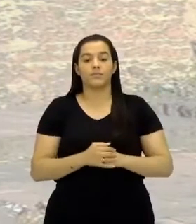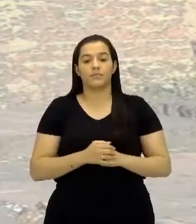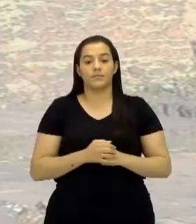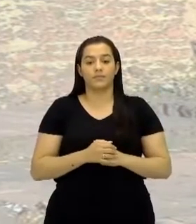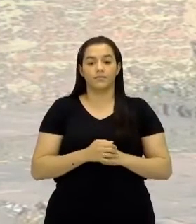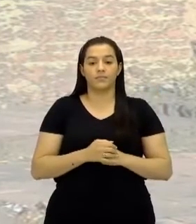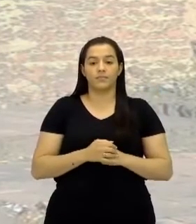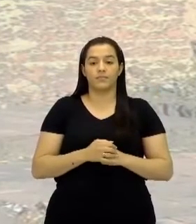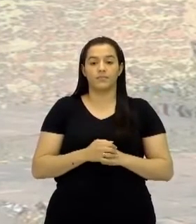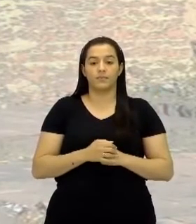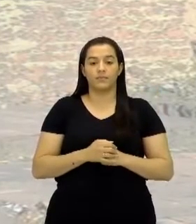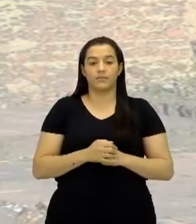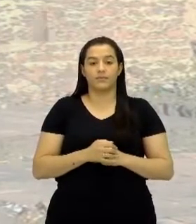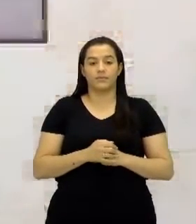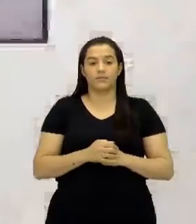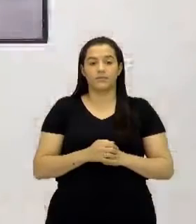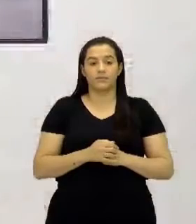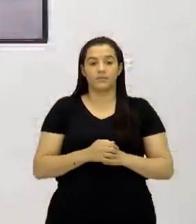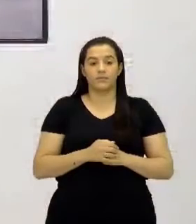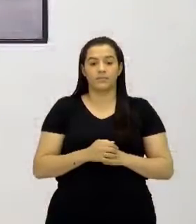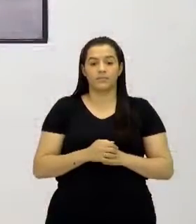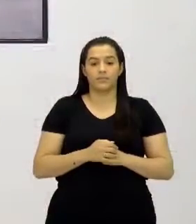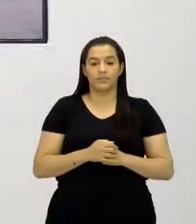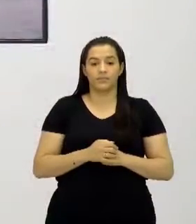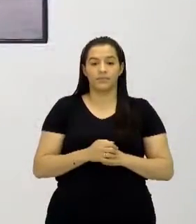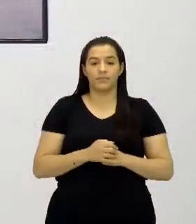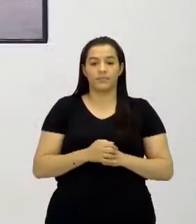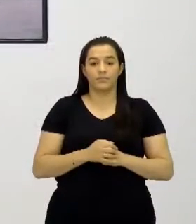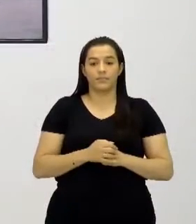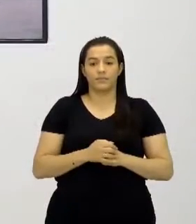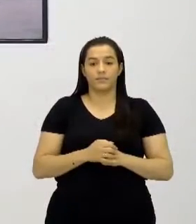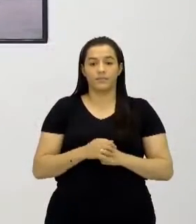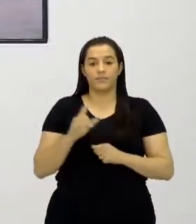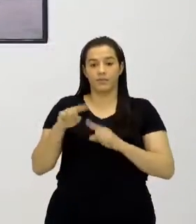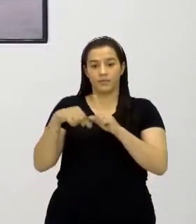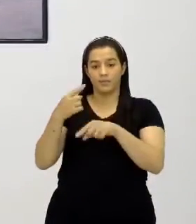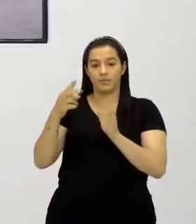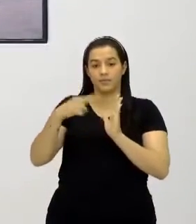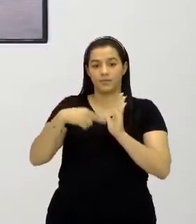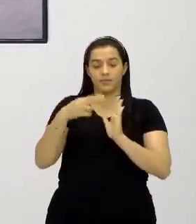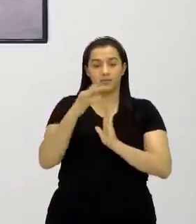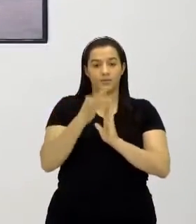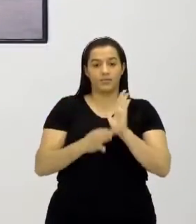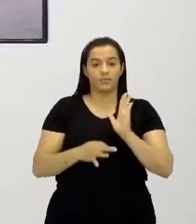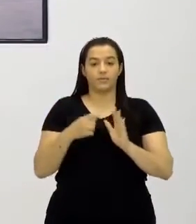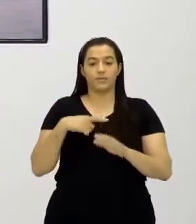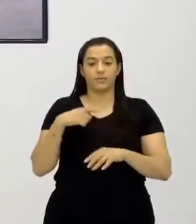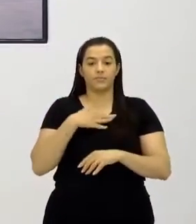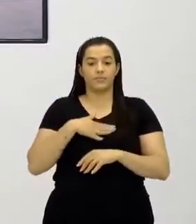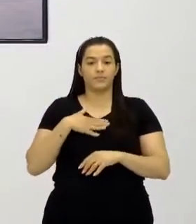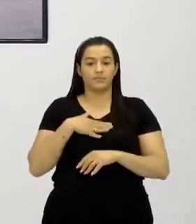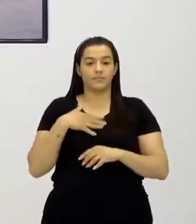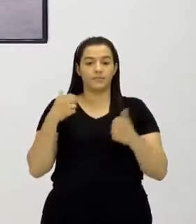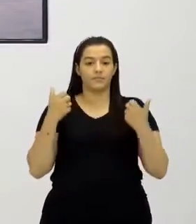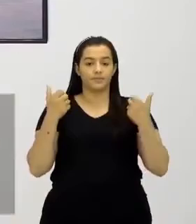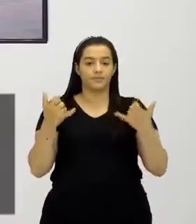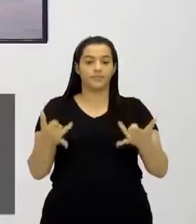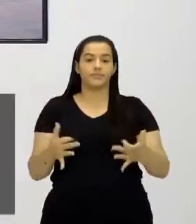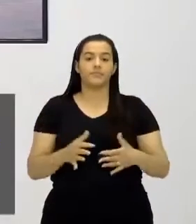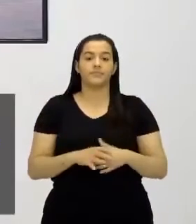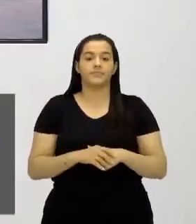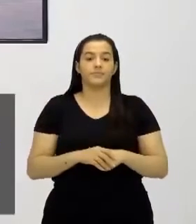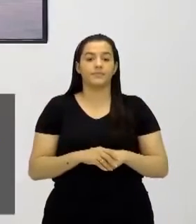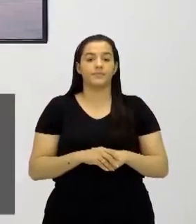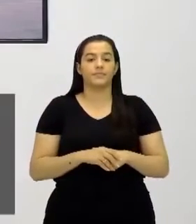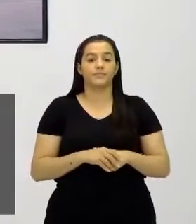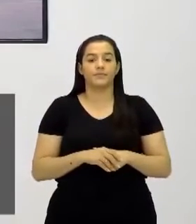Olha, eu gosto de contar assim, ó. Volta aqui para mim, né? Depois eu vou fazer a leitura do texto, mas volta aqui, ó. Eu vou contar assim para vocês.